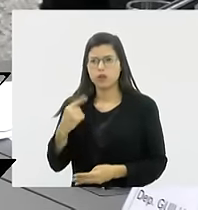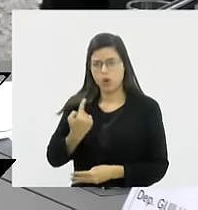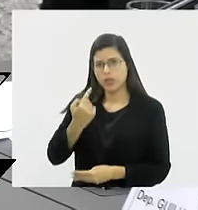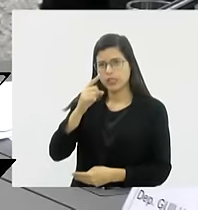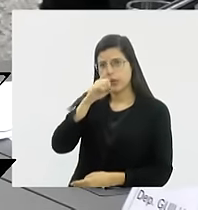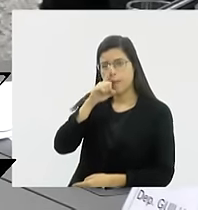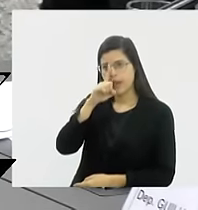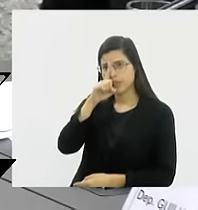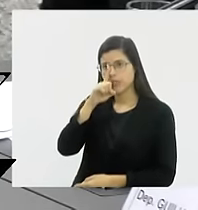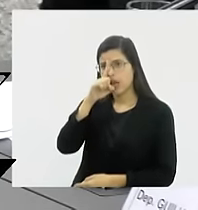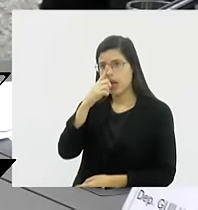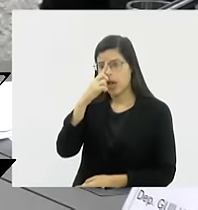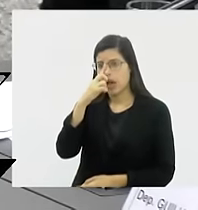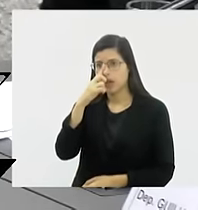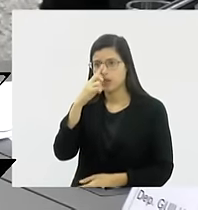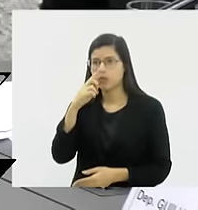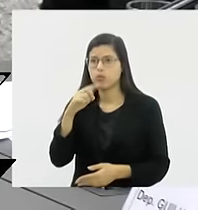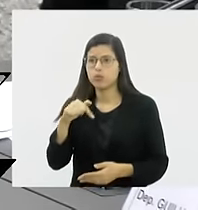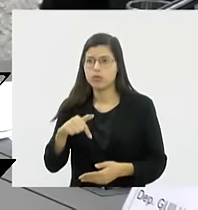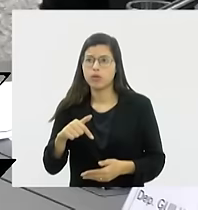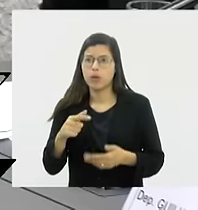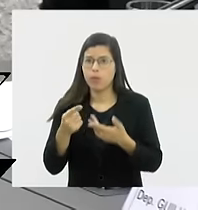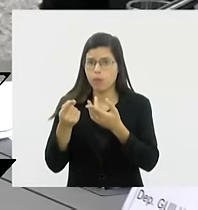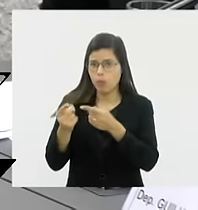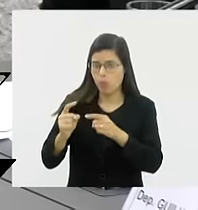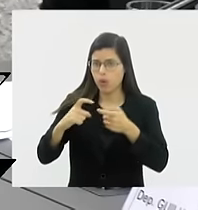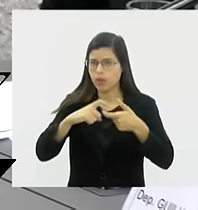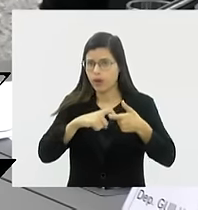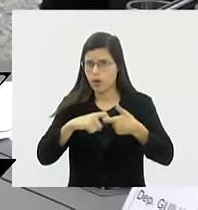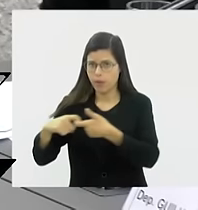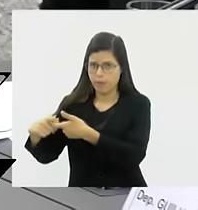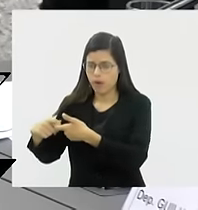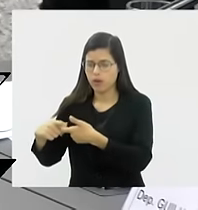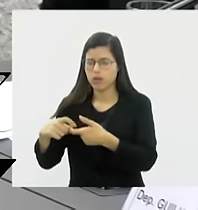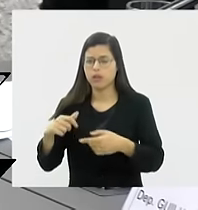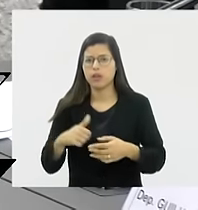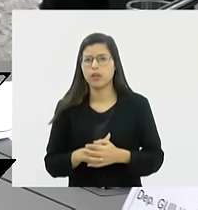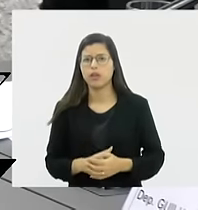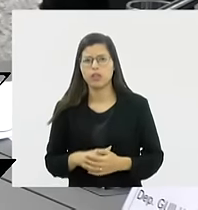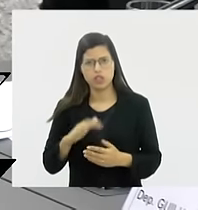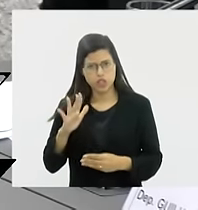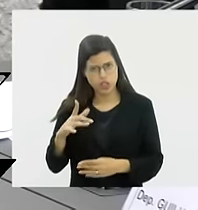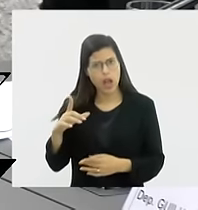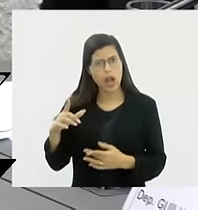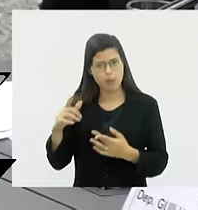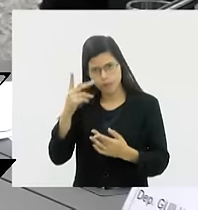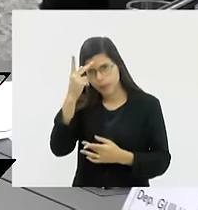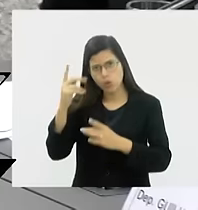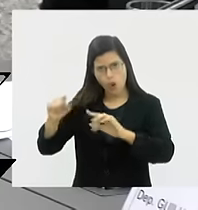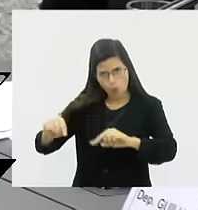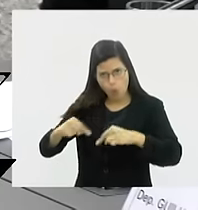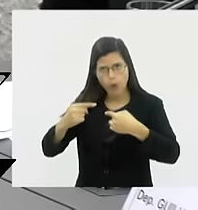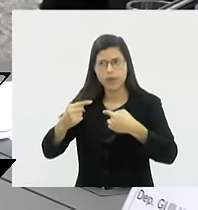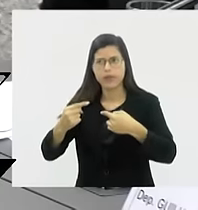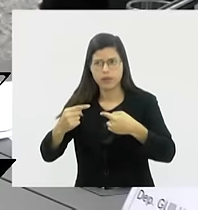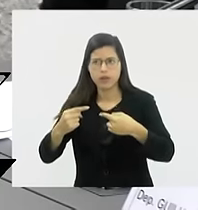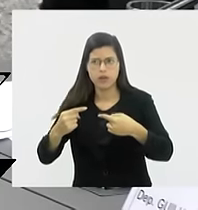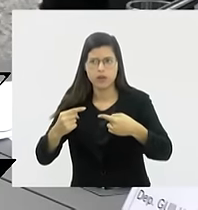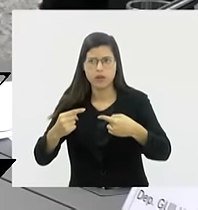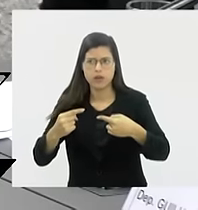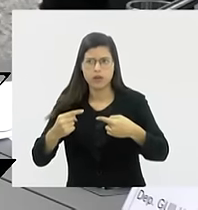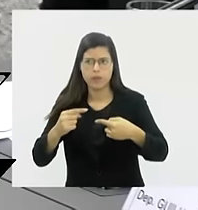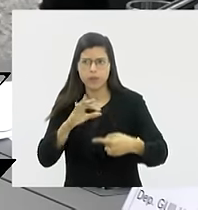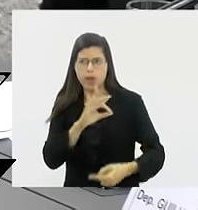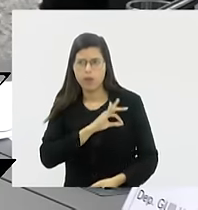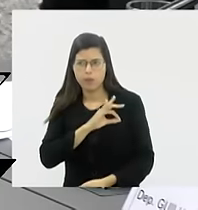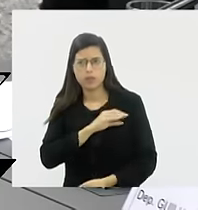ameaçados por enfrentar a máfia do reboque. Ameaçado. Chegou ameaça nessa casa aqui, pô, pela inteligência. A Polícia